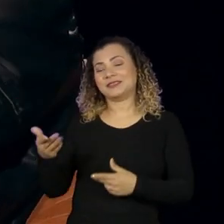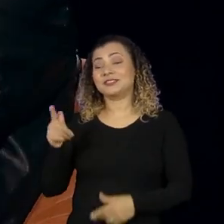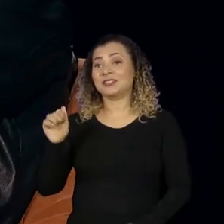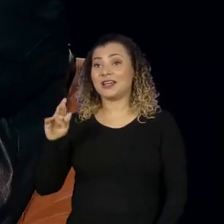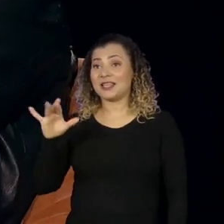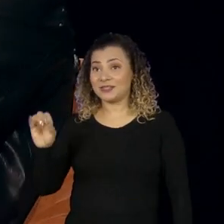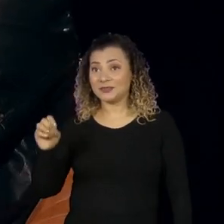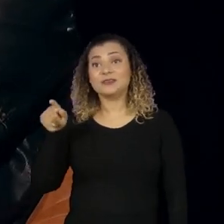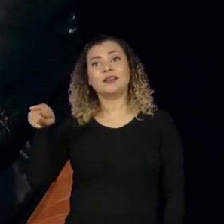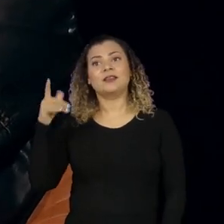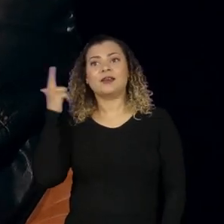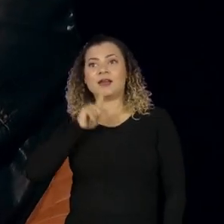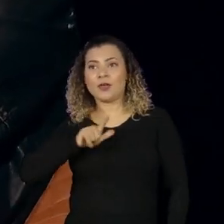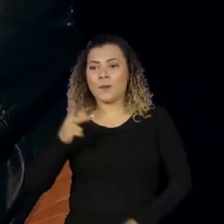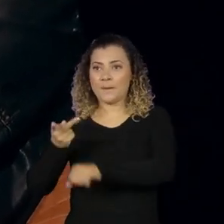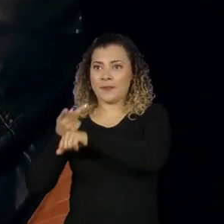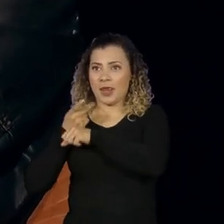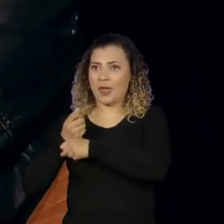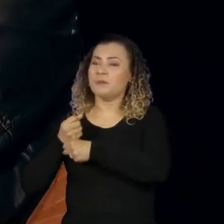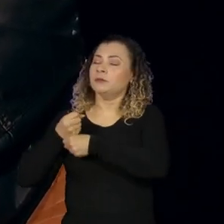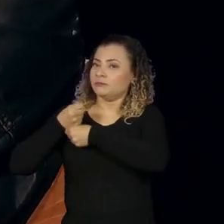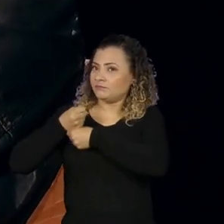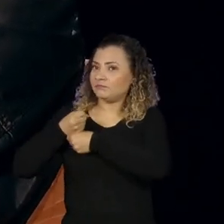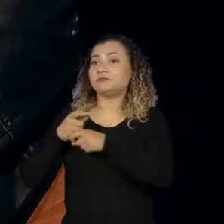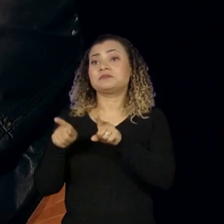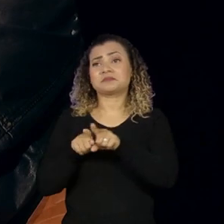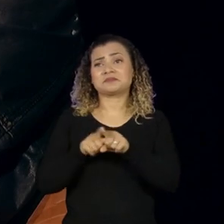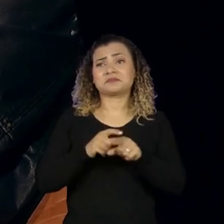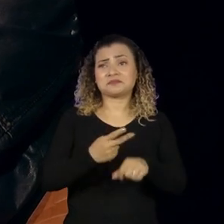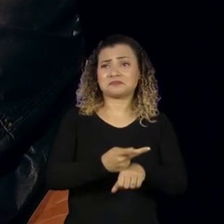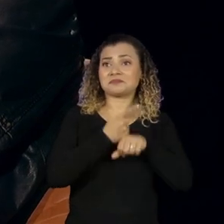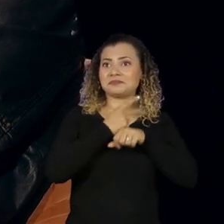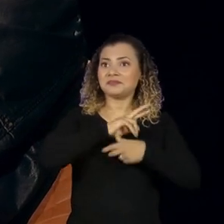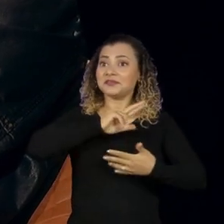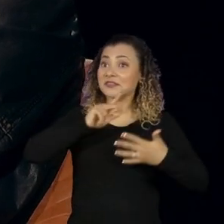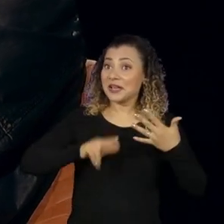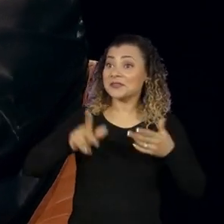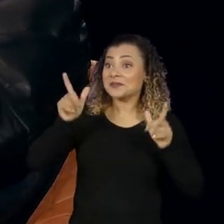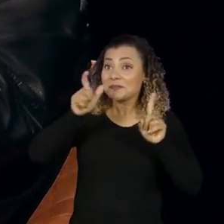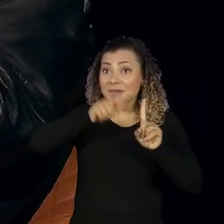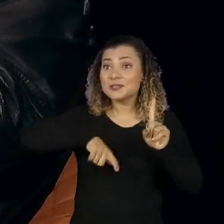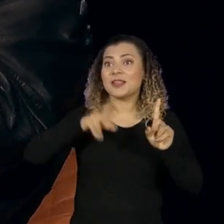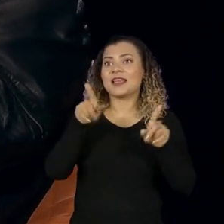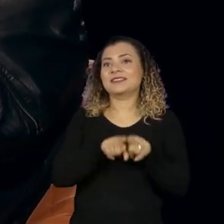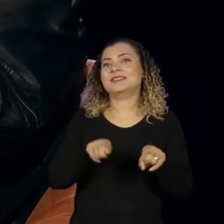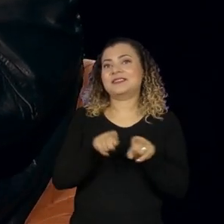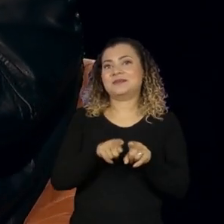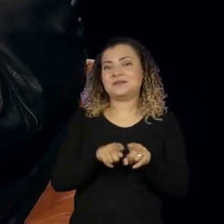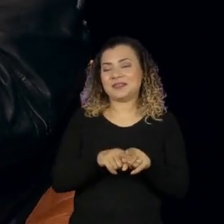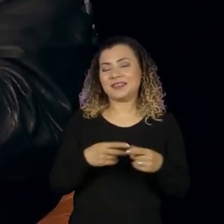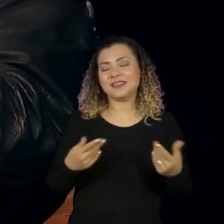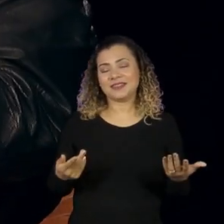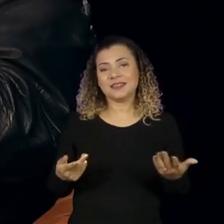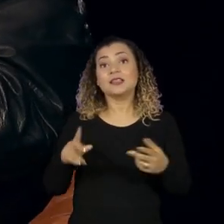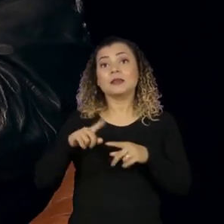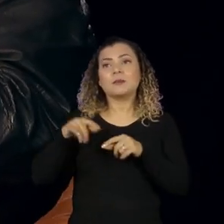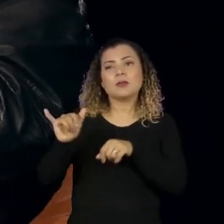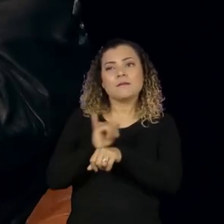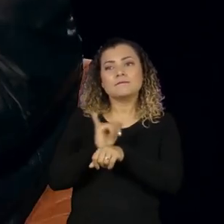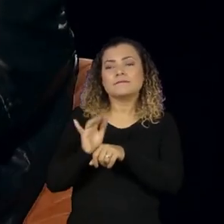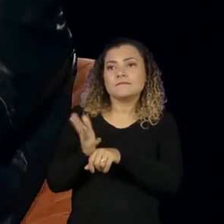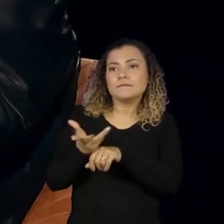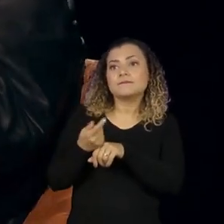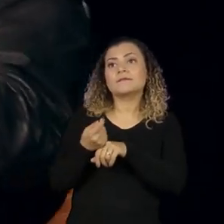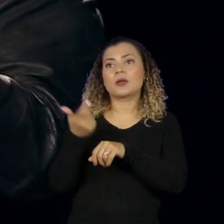tinha ganho esse prêmio já. Né? E eu ganhei vários prêmios como melhor ator com esse personagem, também depois que o Fozzi deu uma reconstrutada